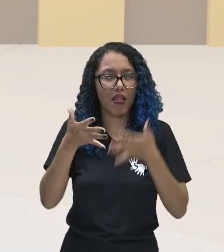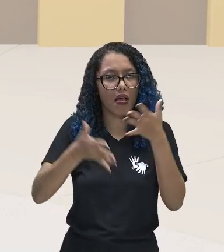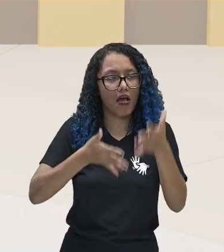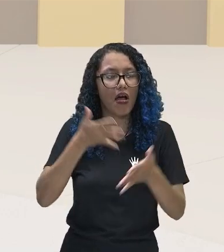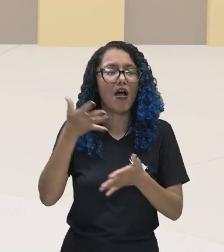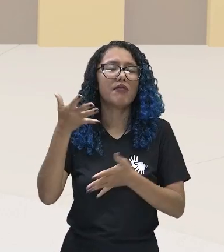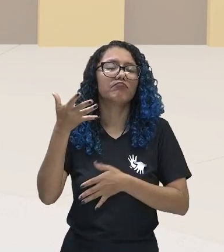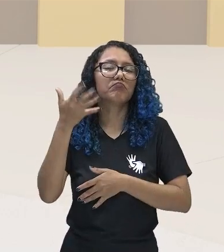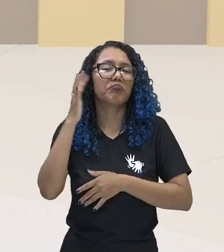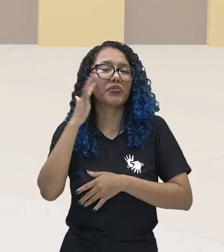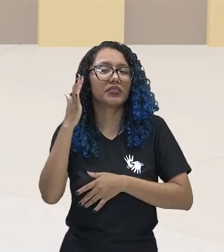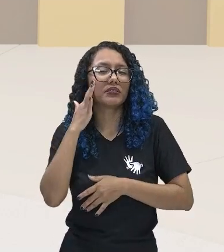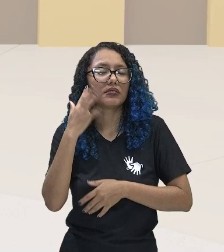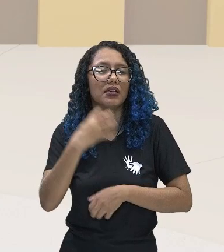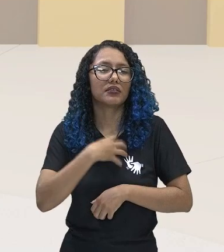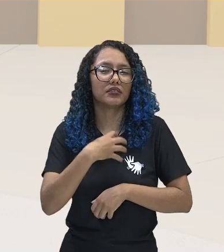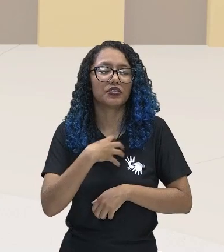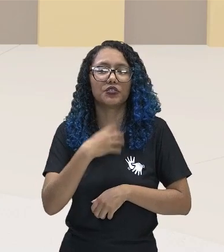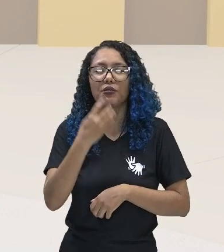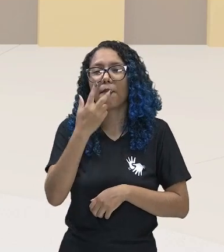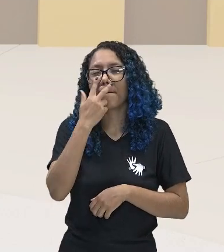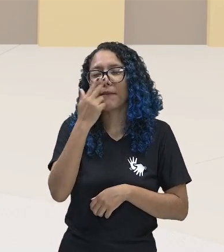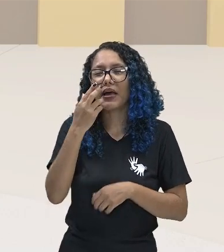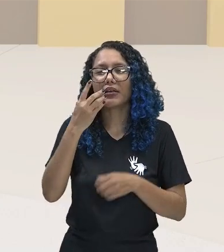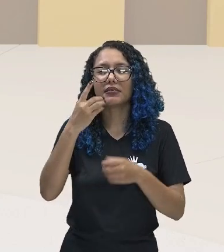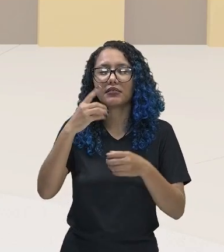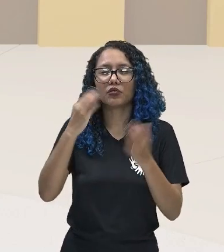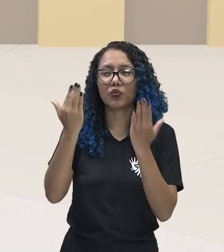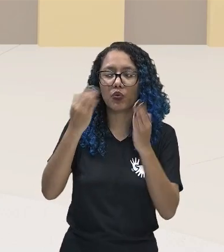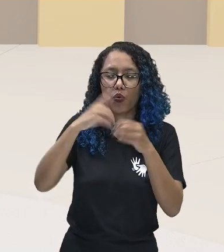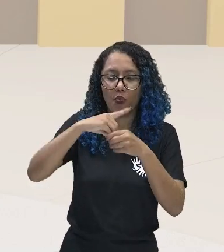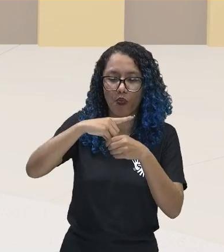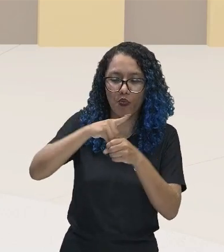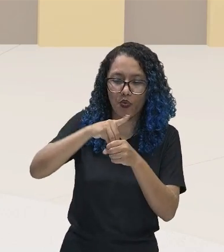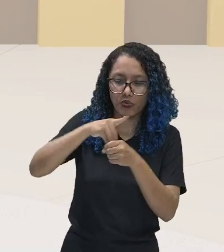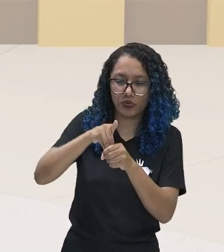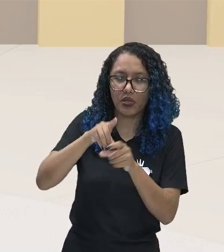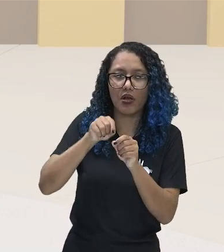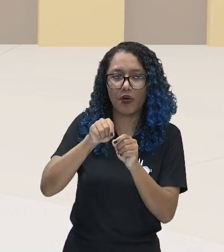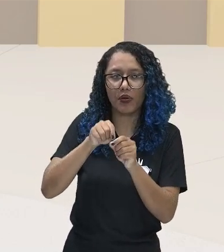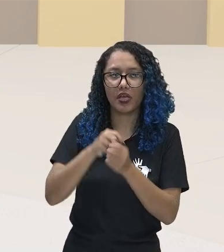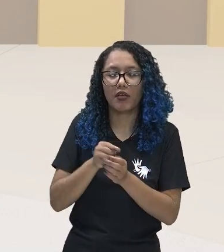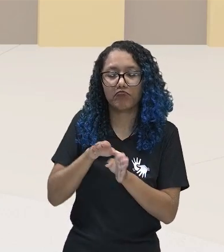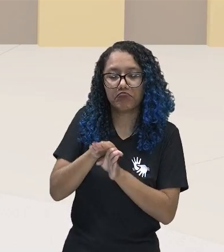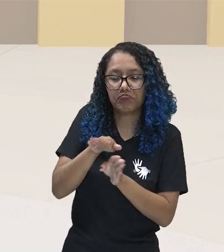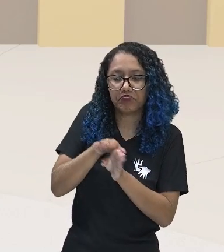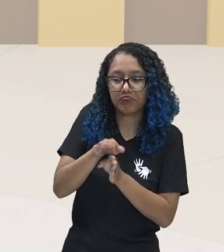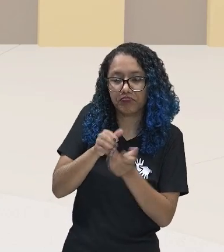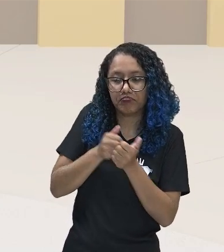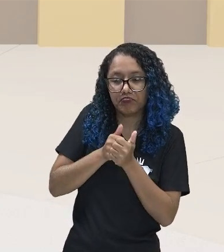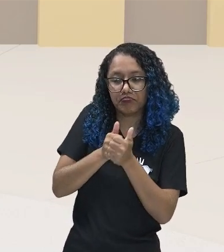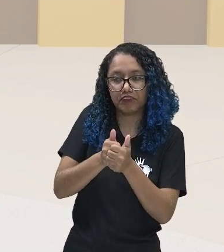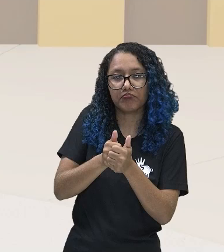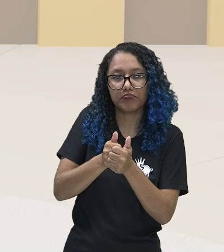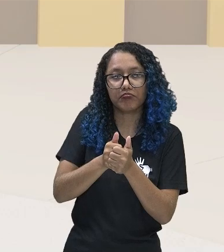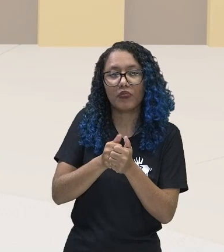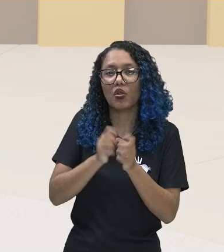sentimos. É como uma bússola que ela nos guia ao longo da vida. Então, todos esses pensamentos,